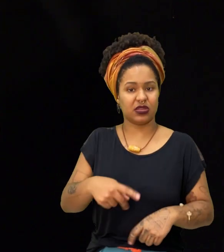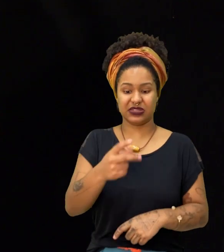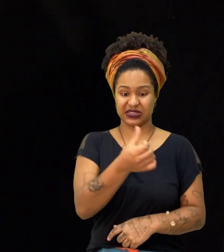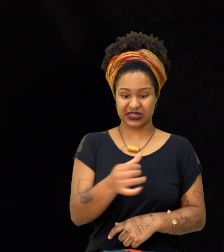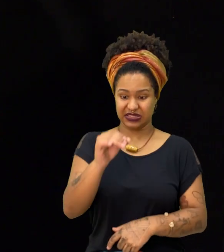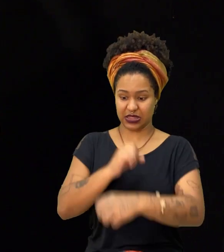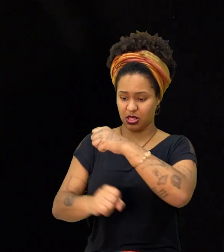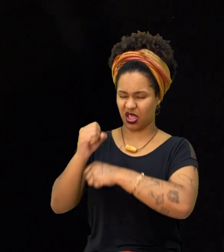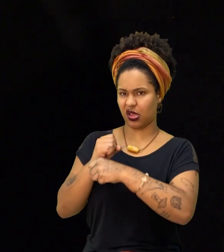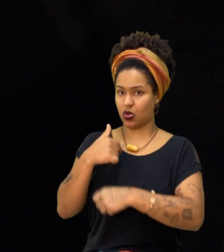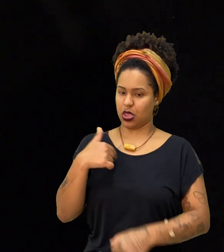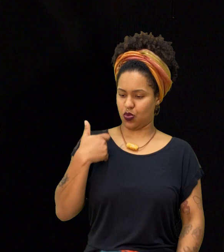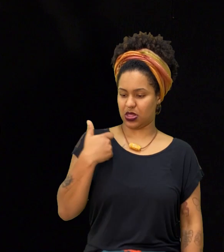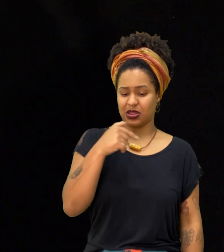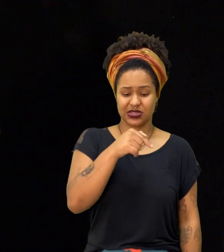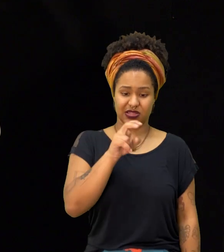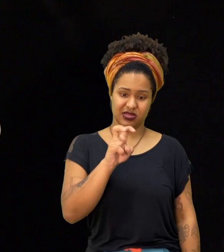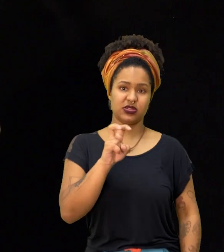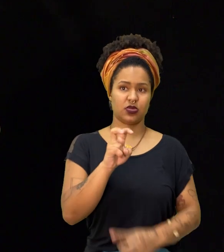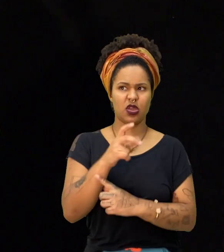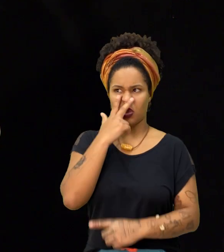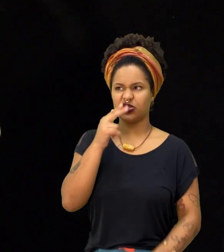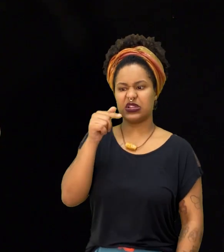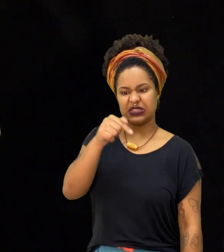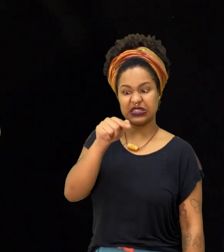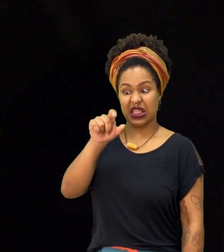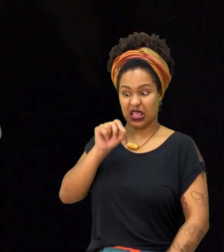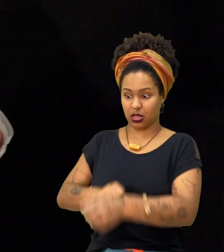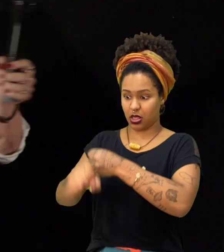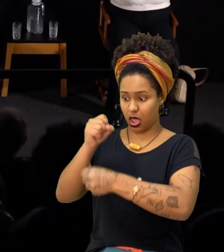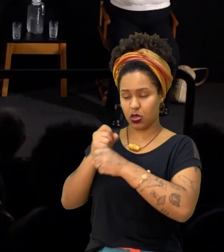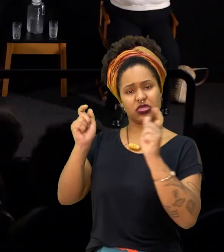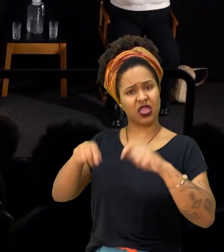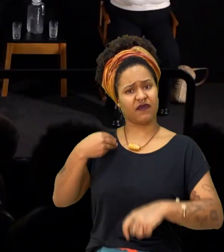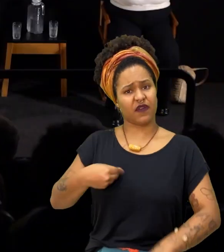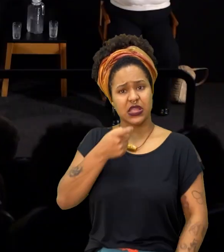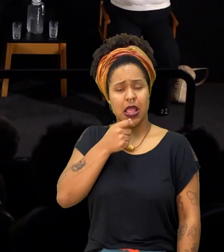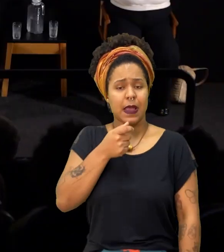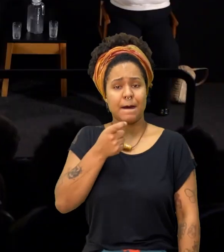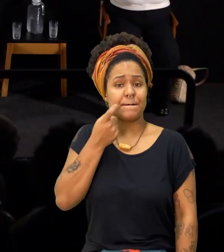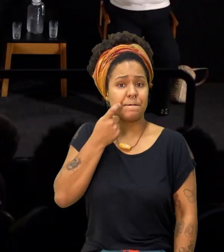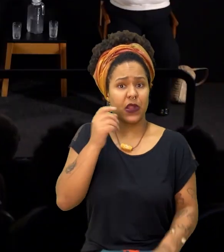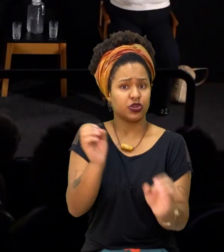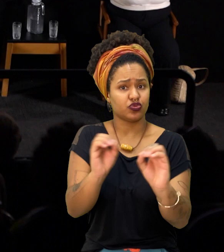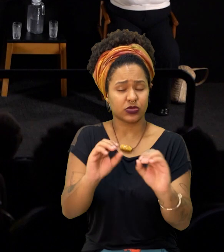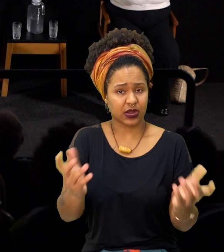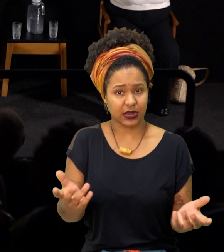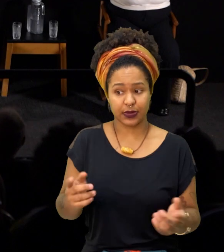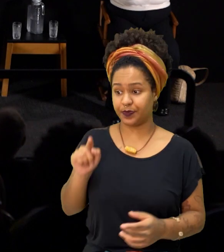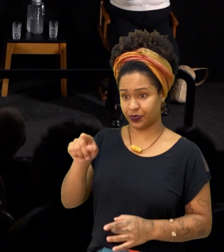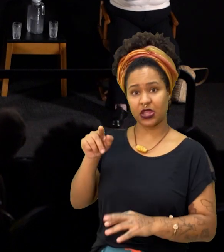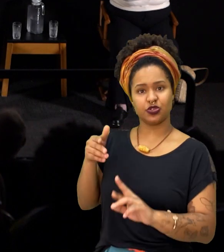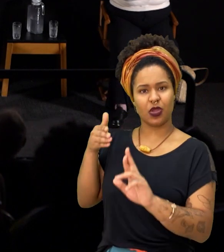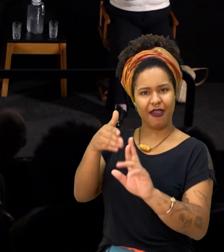eu tenho 75. Eu acho que há 70 anos atrás a gente vivia sem plástico. Isso faz referência a